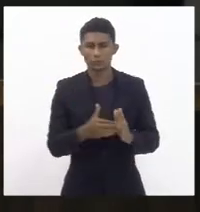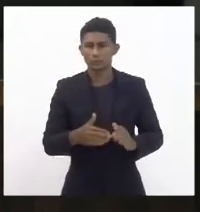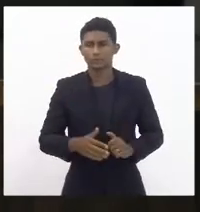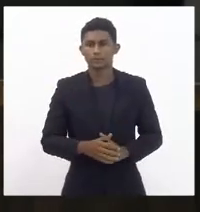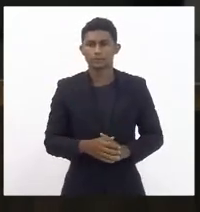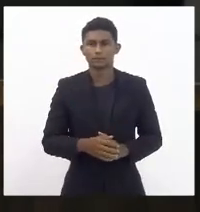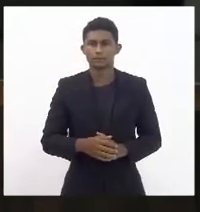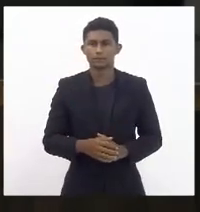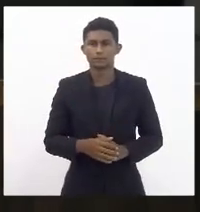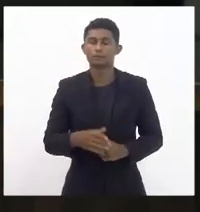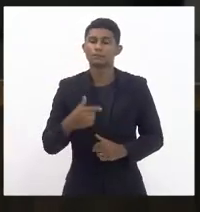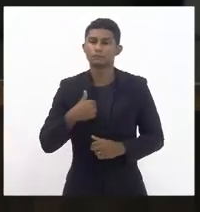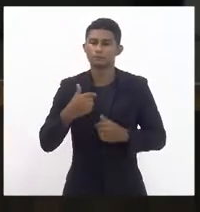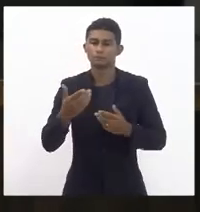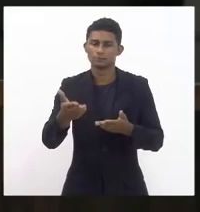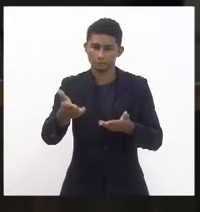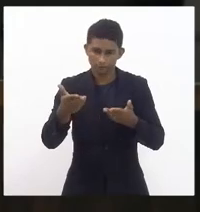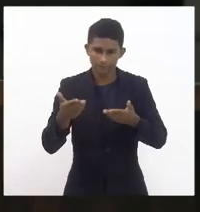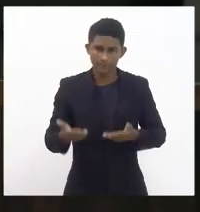convidar